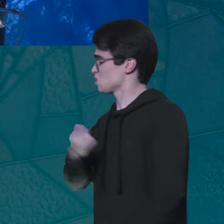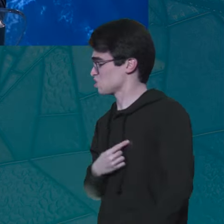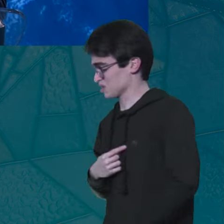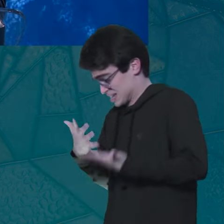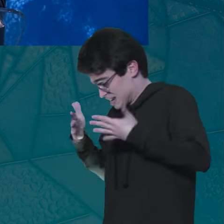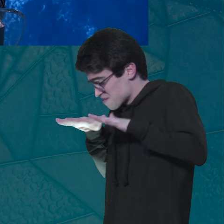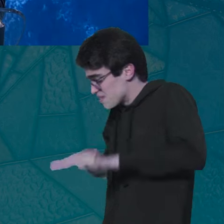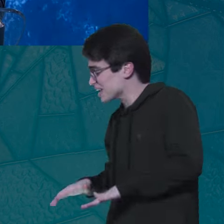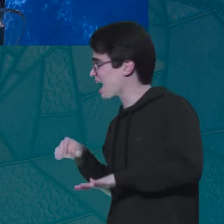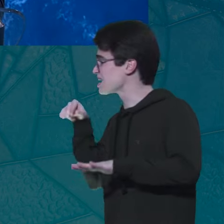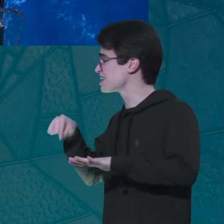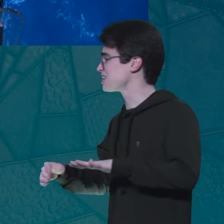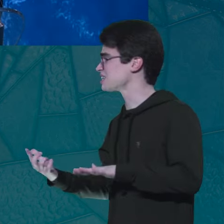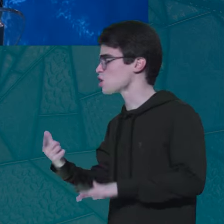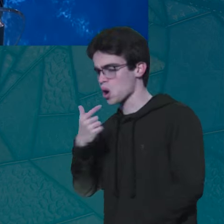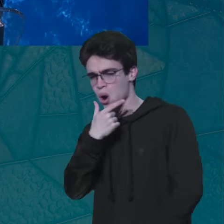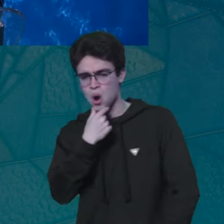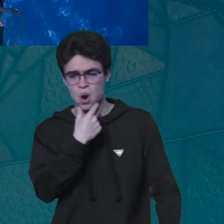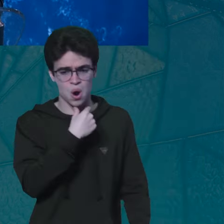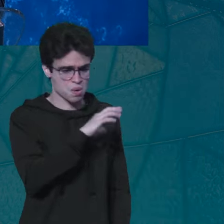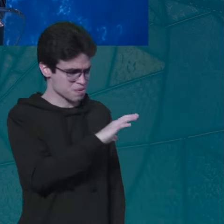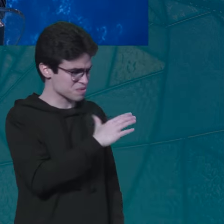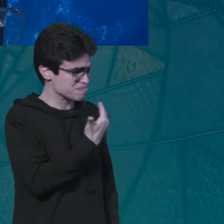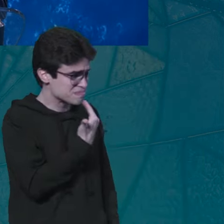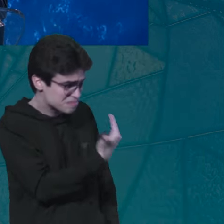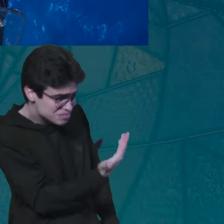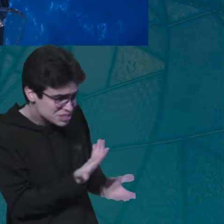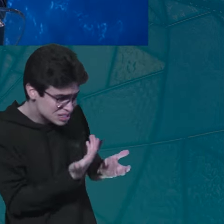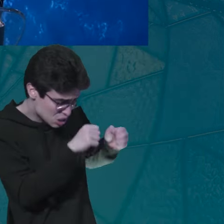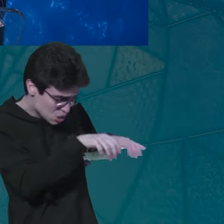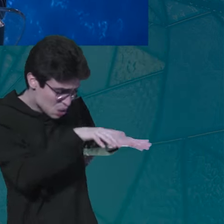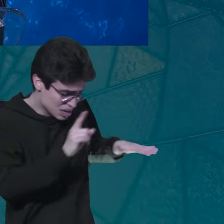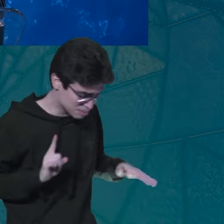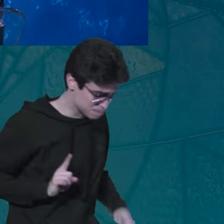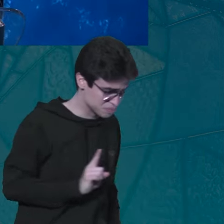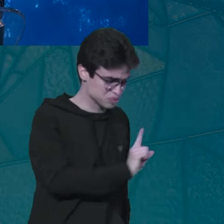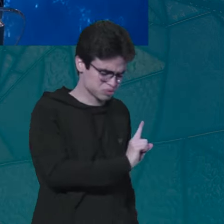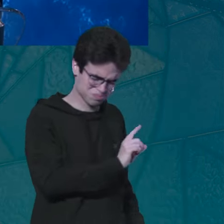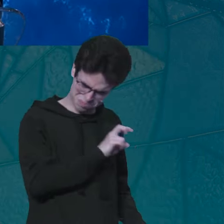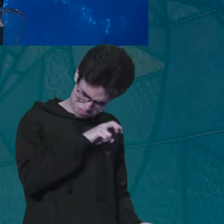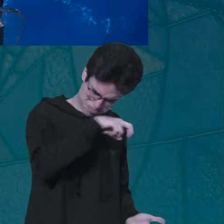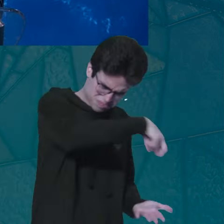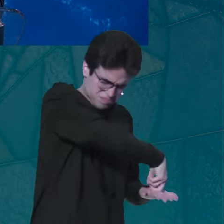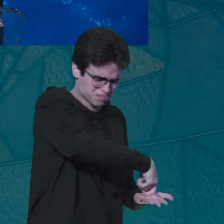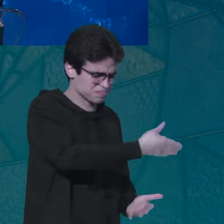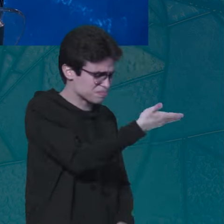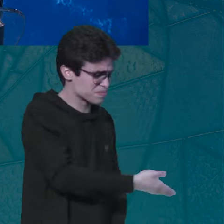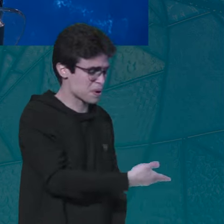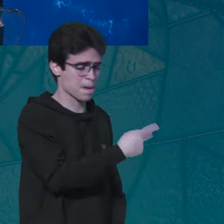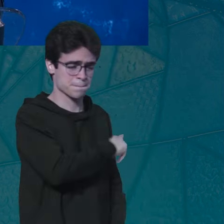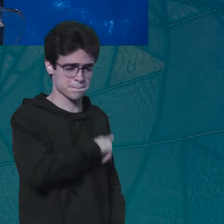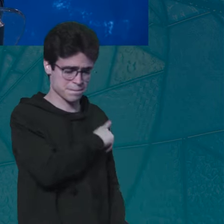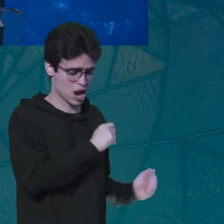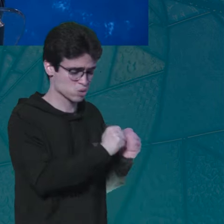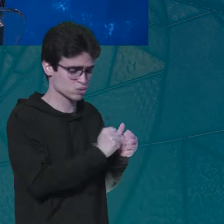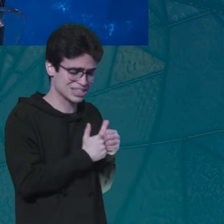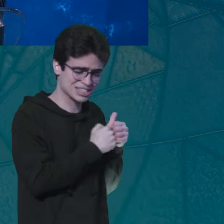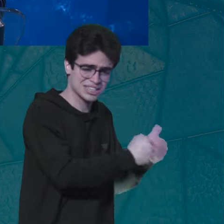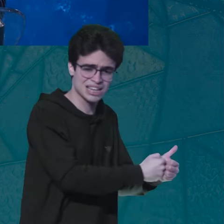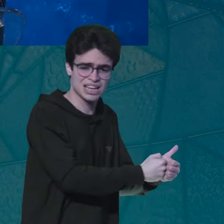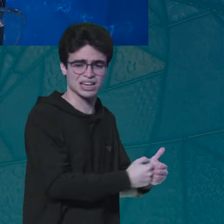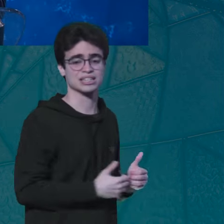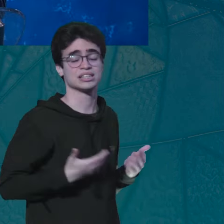todos aqui!" O carcereiro pediu luz, entrou correndo e, trêmulo, prostrou-se diante de Paulo e Silas. Então